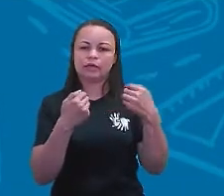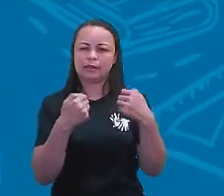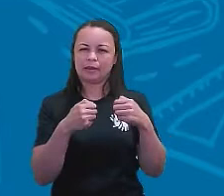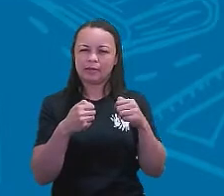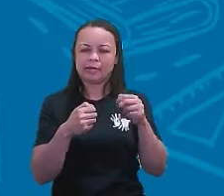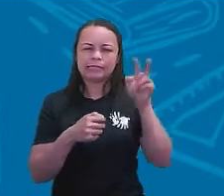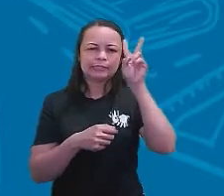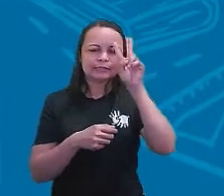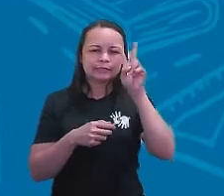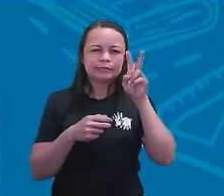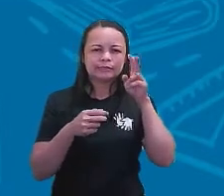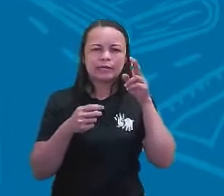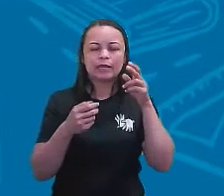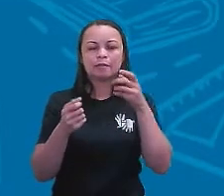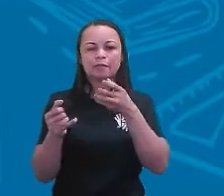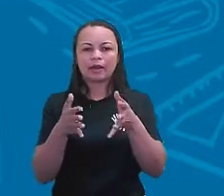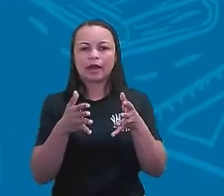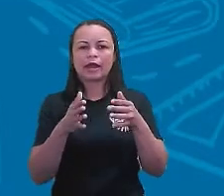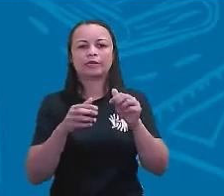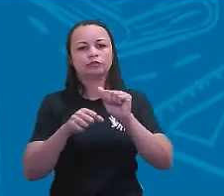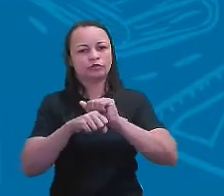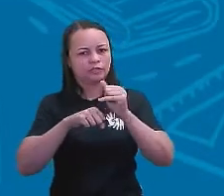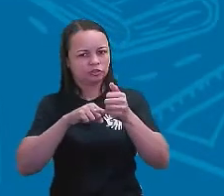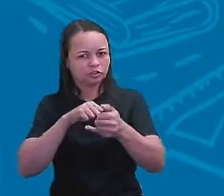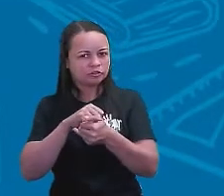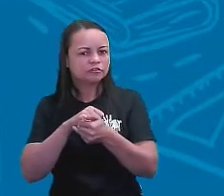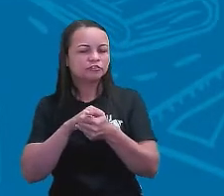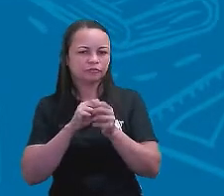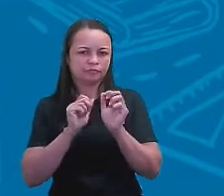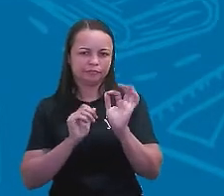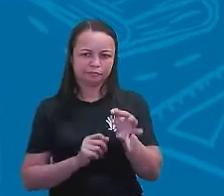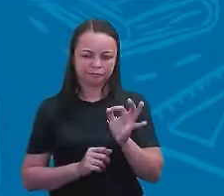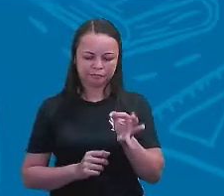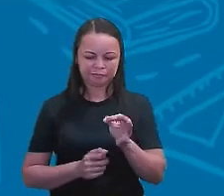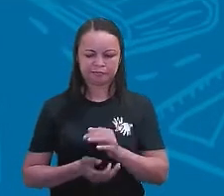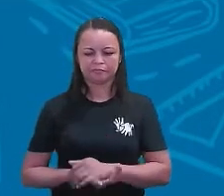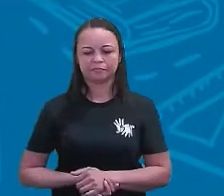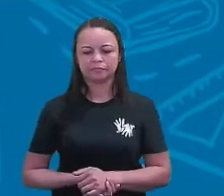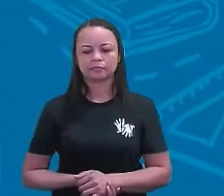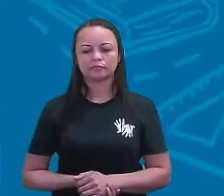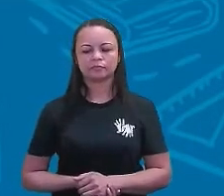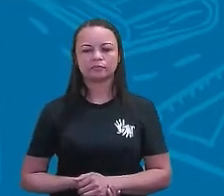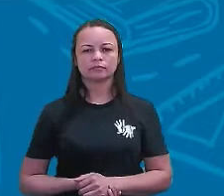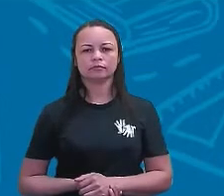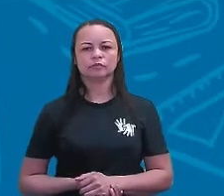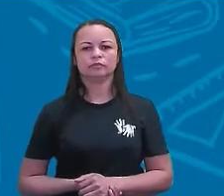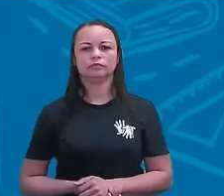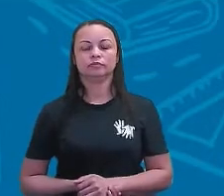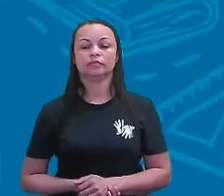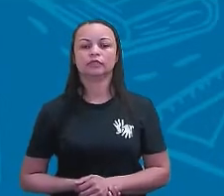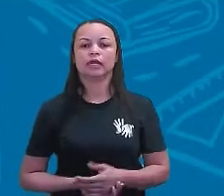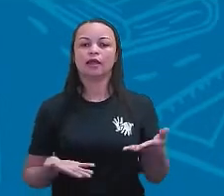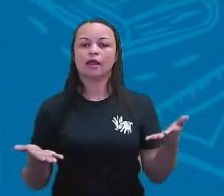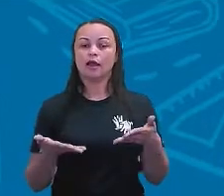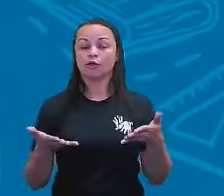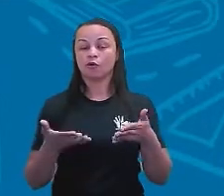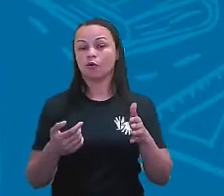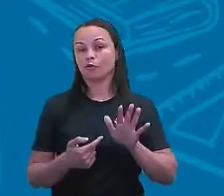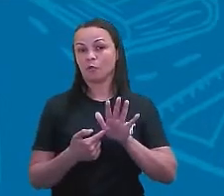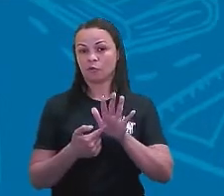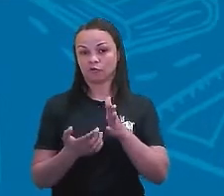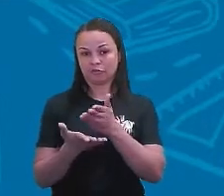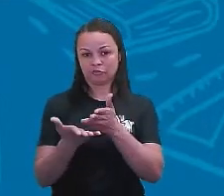se ligar nas terminações dos adjetivos, certo? Bom, coloquei para você aí